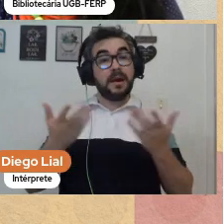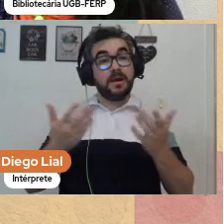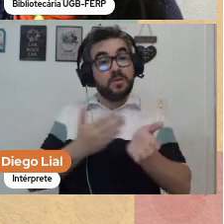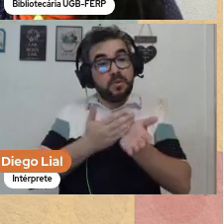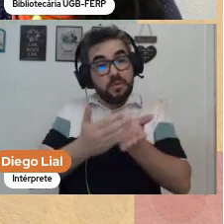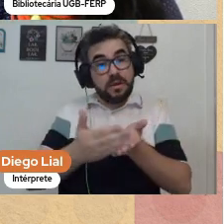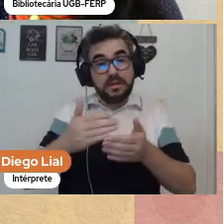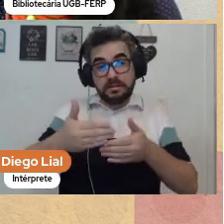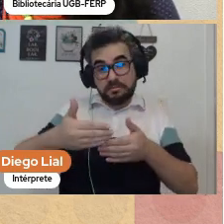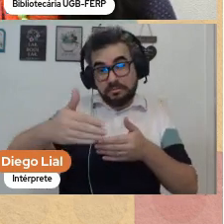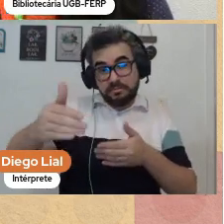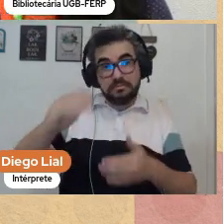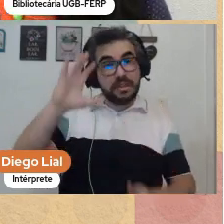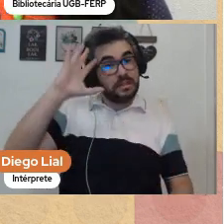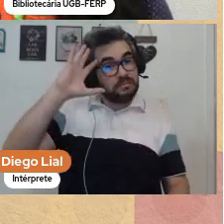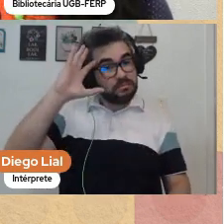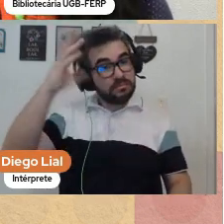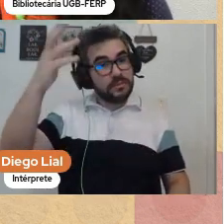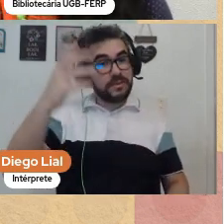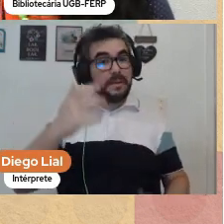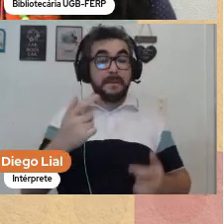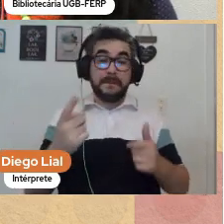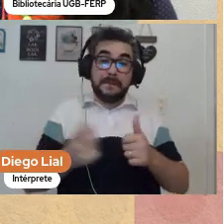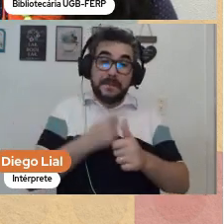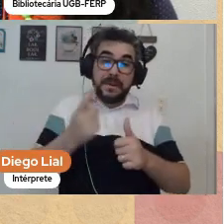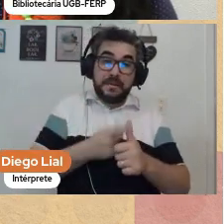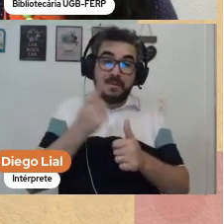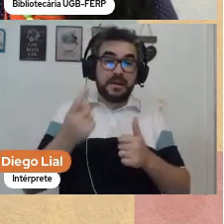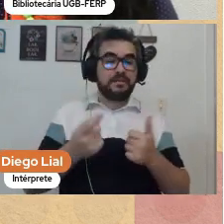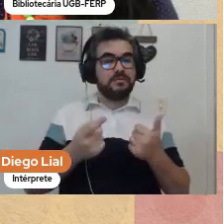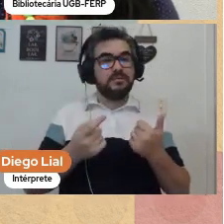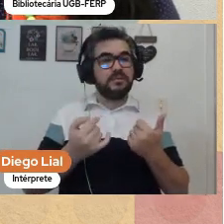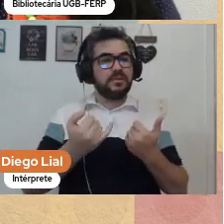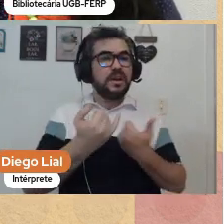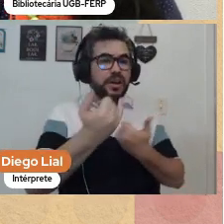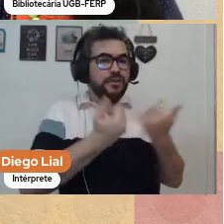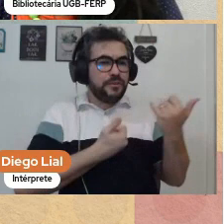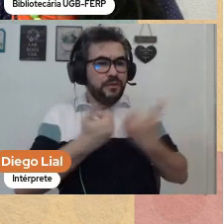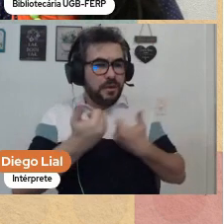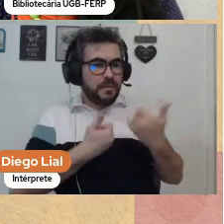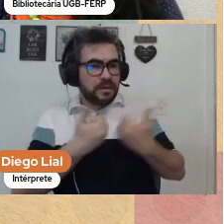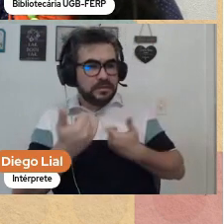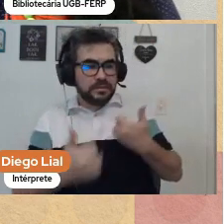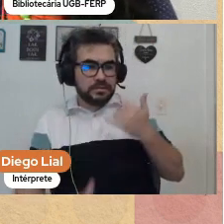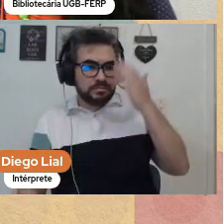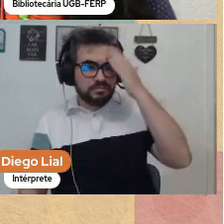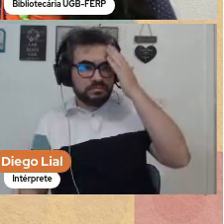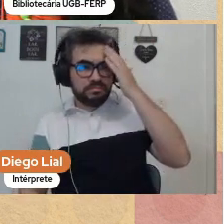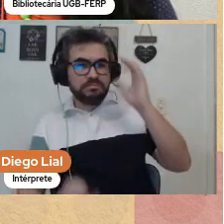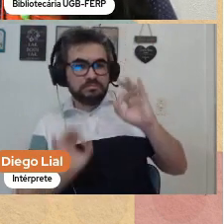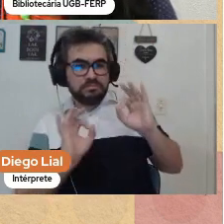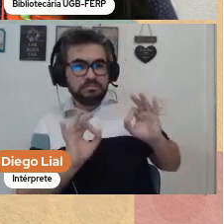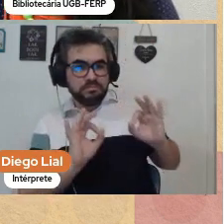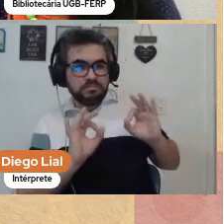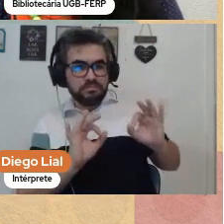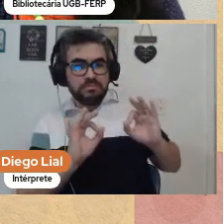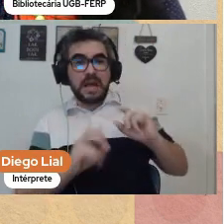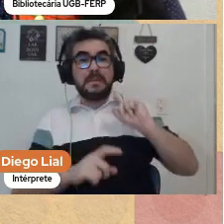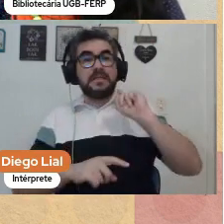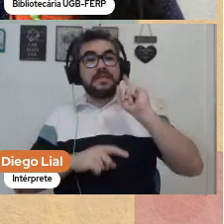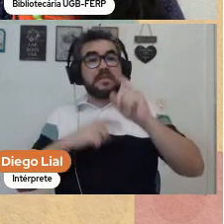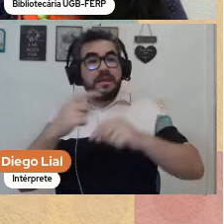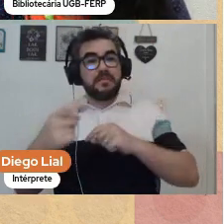das informações, desses dados, você poder propor um plano. Então, são fases e